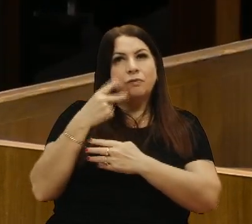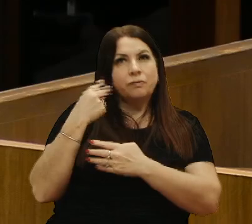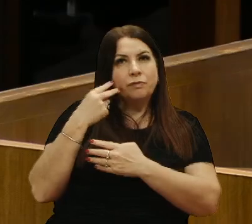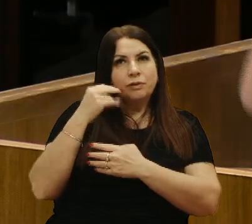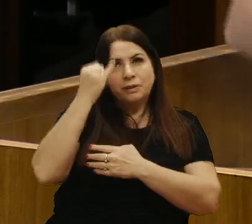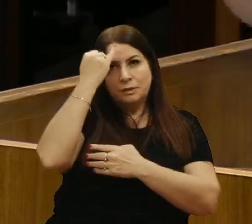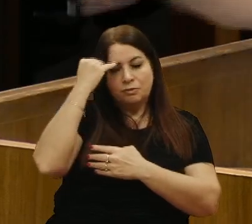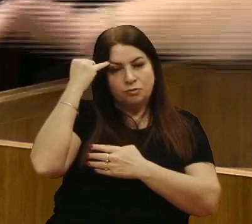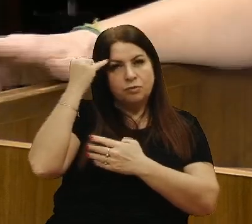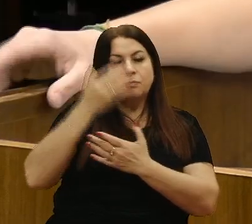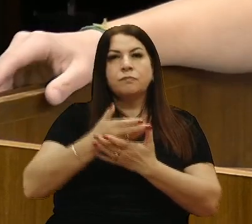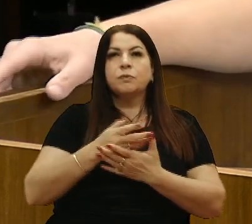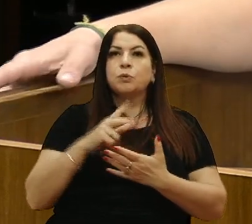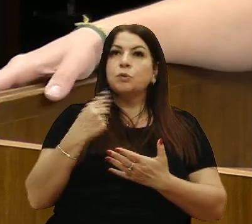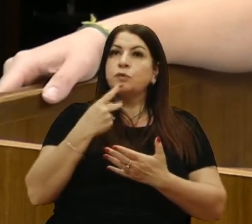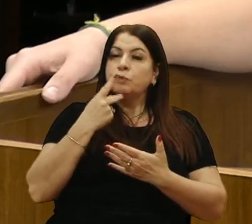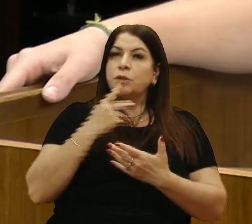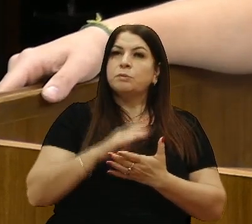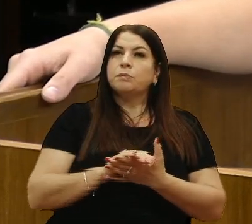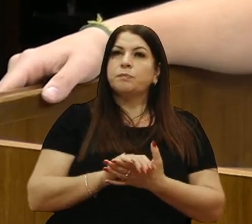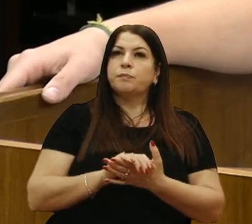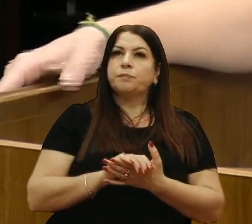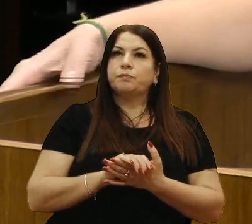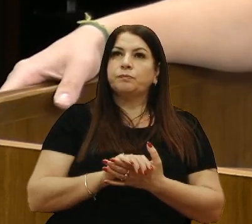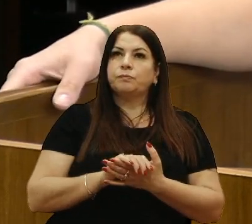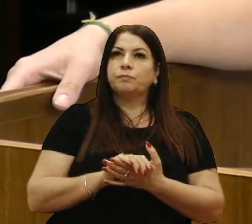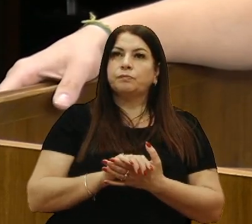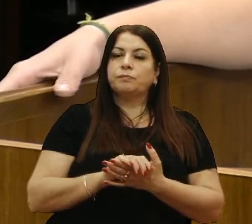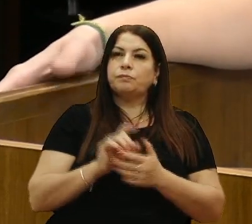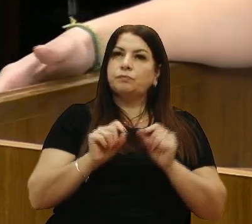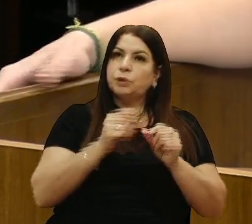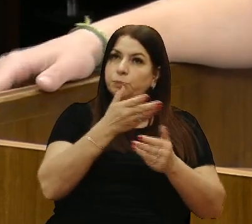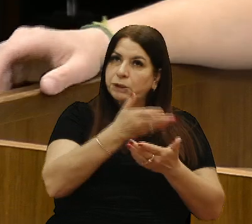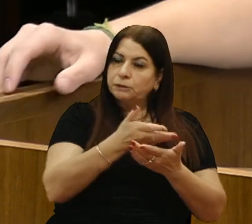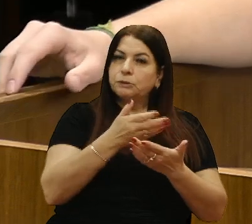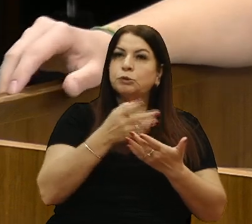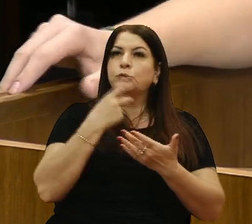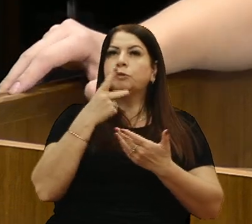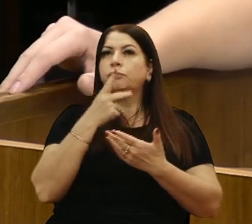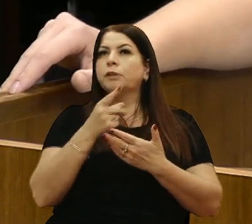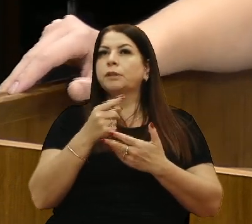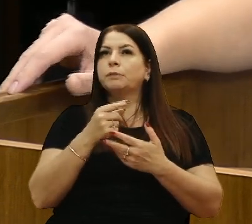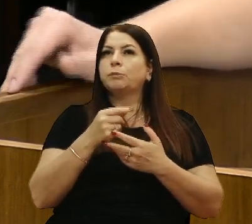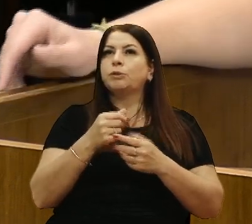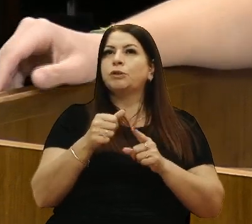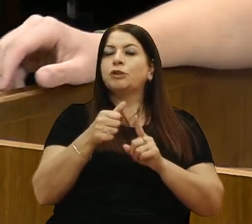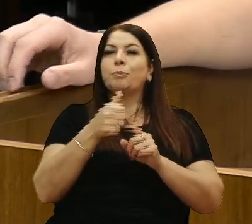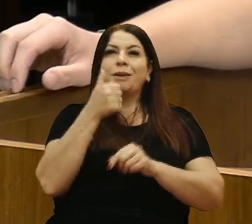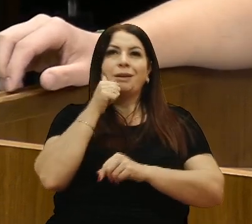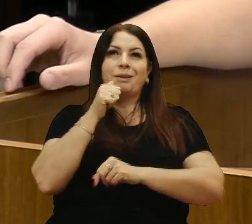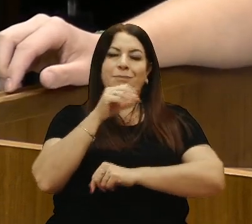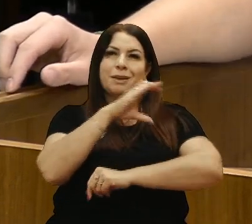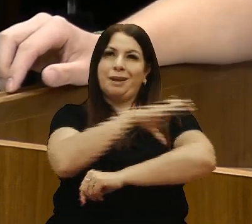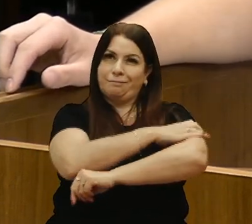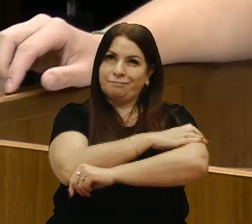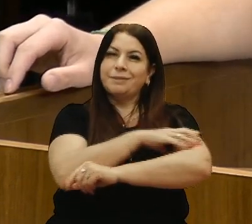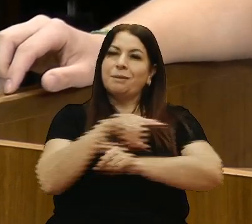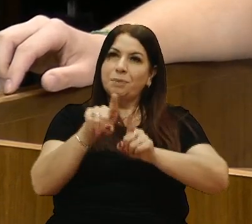Zé D'Ambrós, que quando a gente fala, né, sobre isso, quando a gente fala sobre feminismo, nós